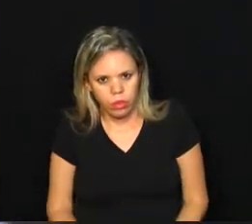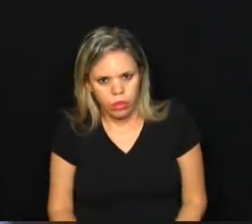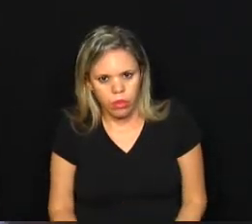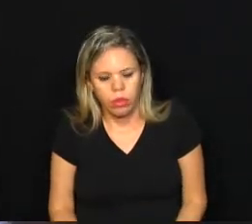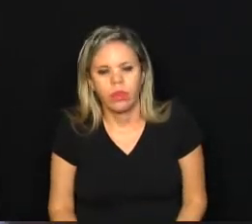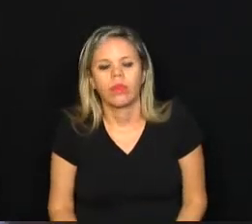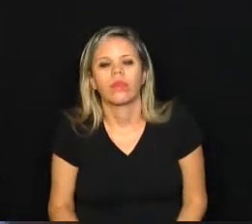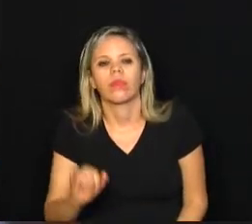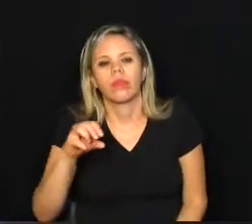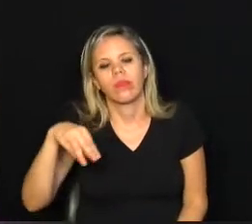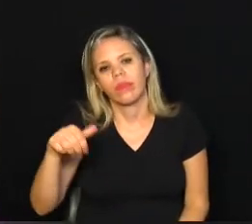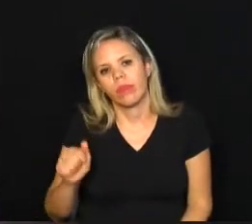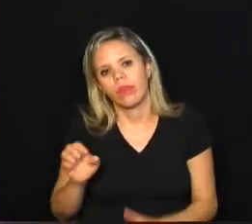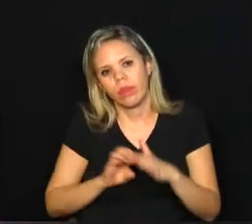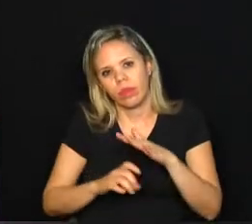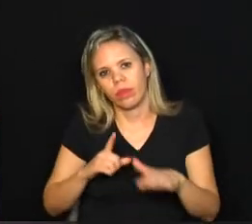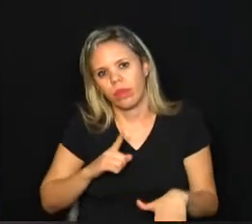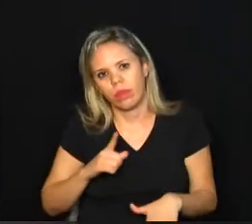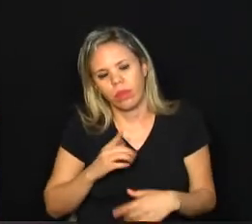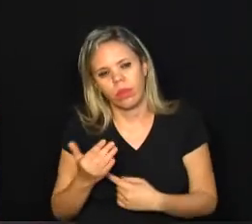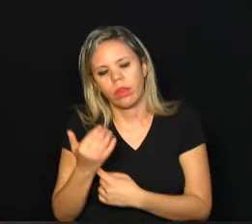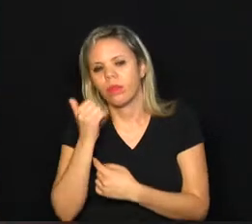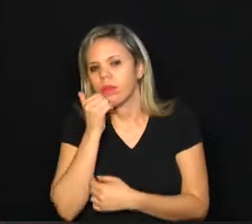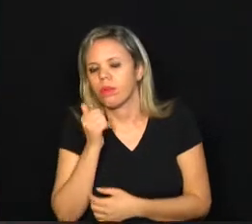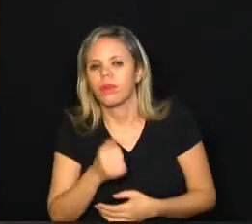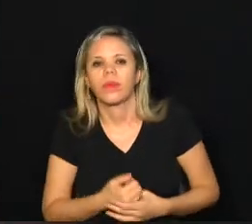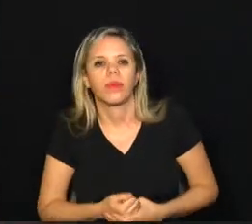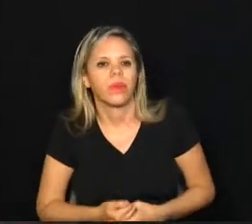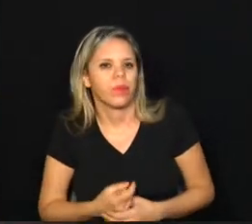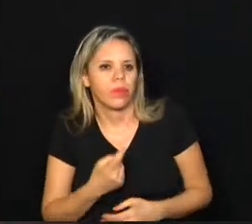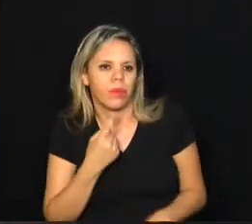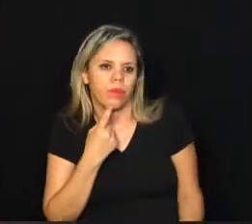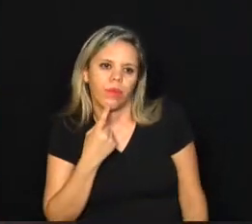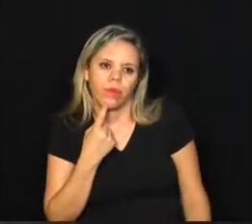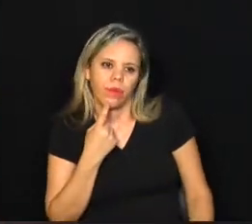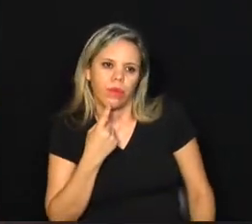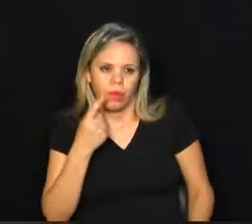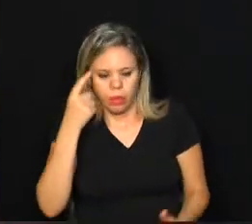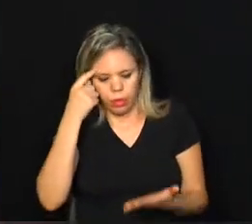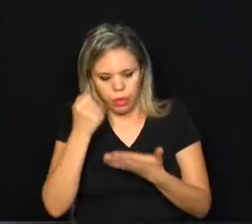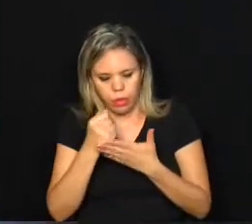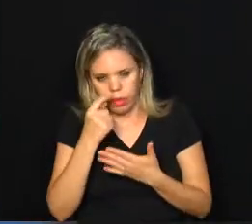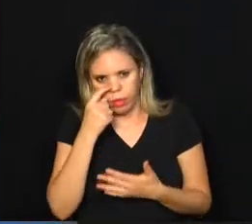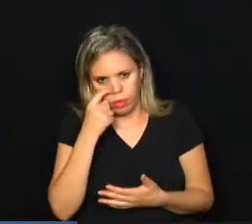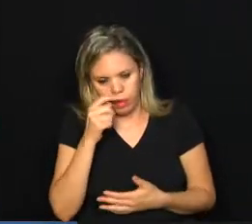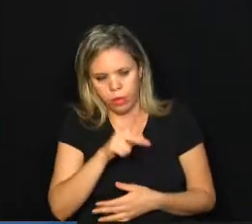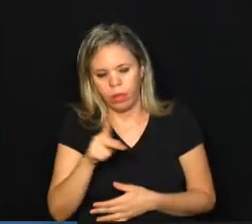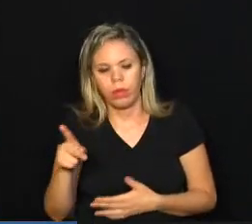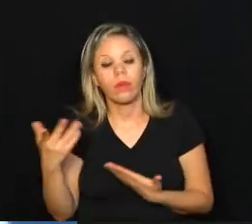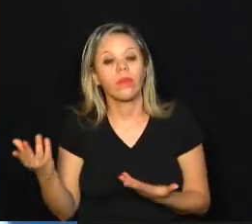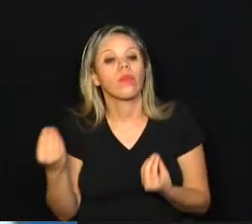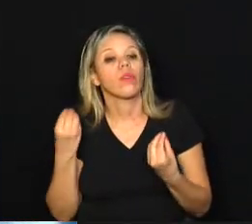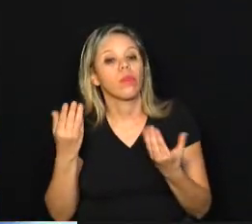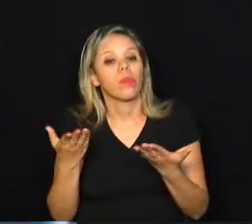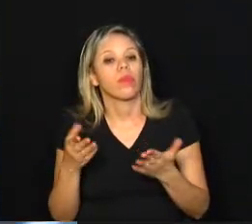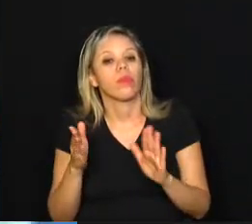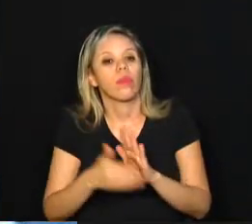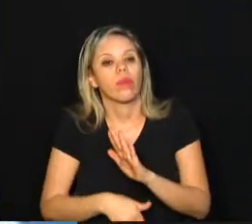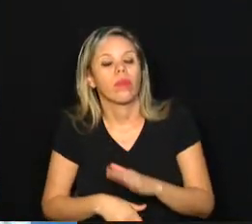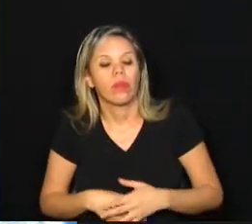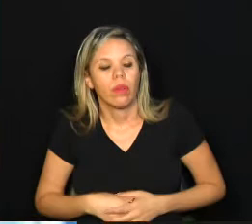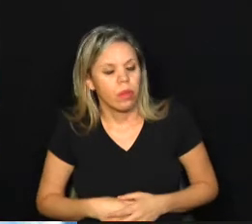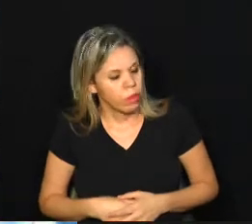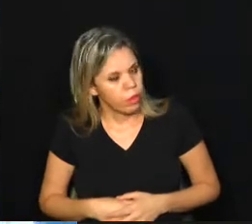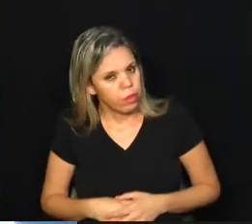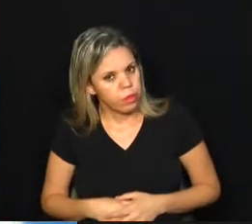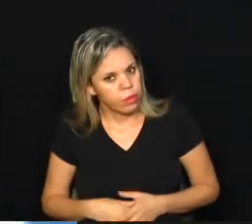da IMA, né, a empresa que a gente tem aqui de tecnologia em Campinas, pensar também com a ajuda do Newton, é como que a gente pode garantir que